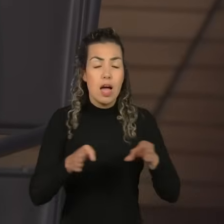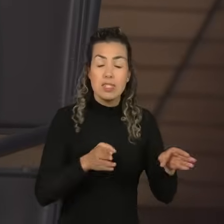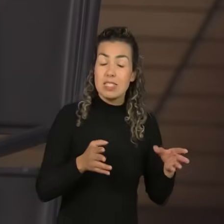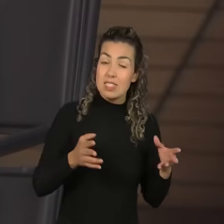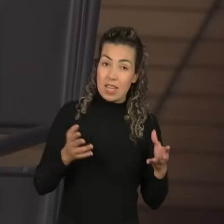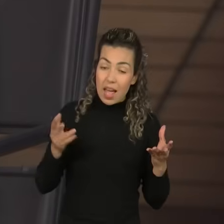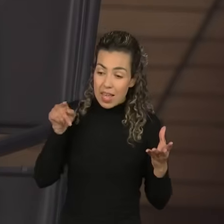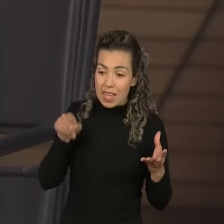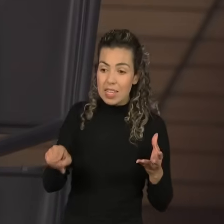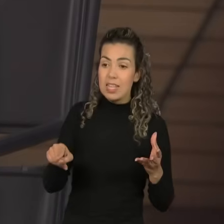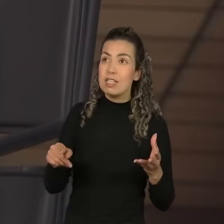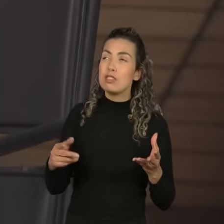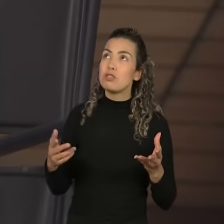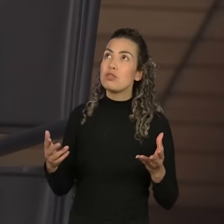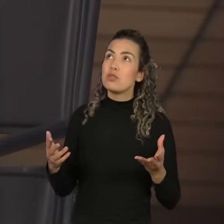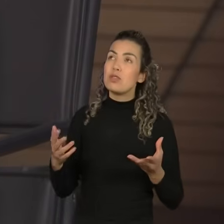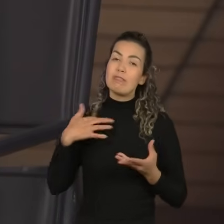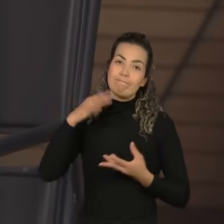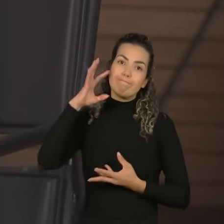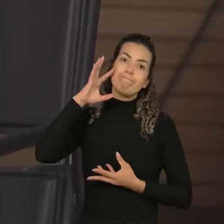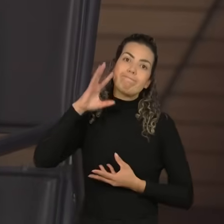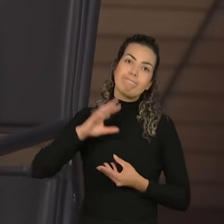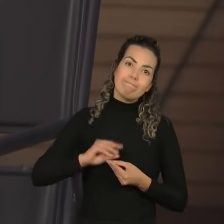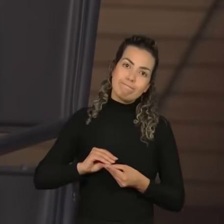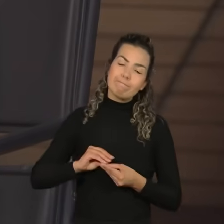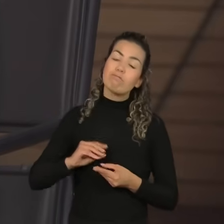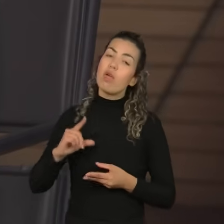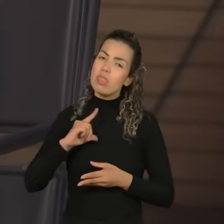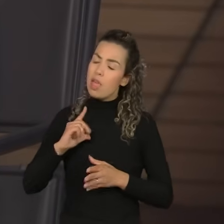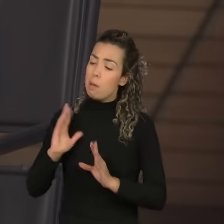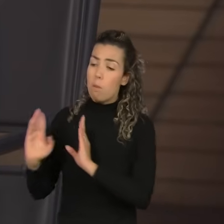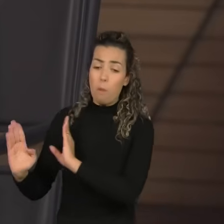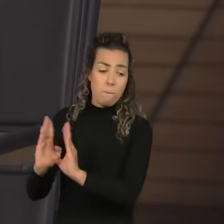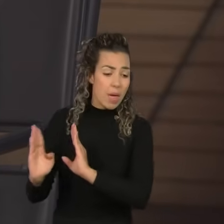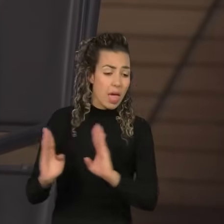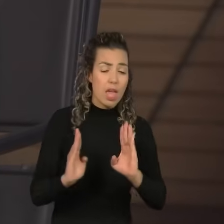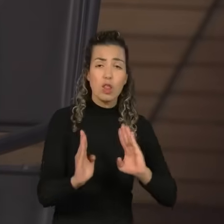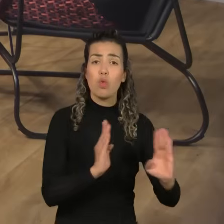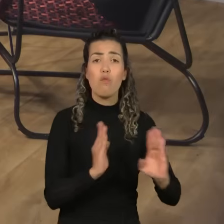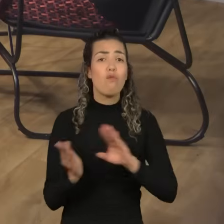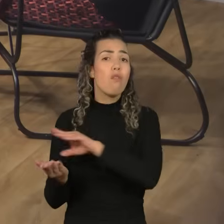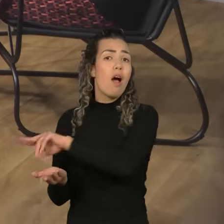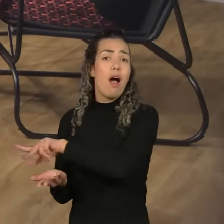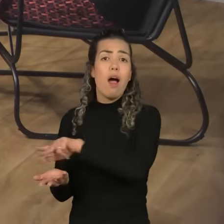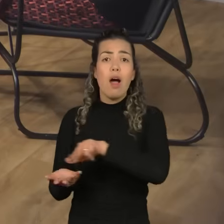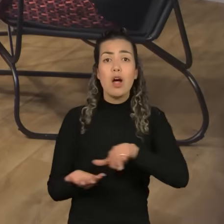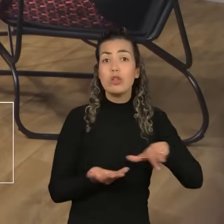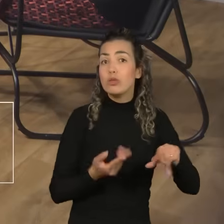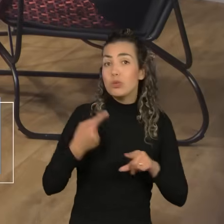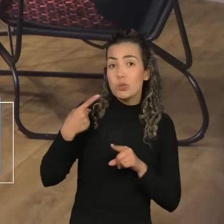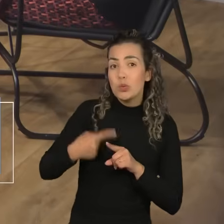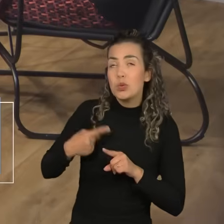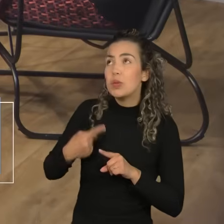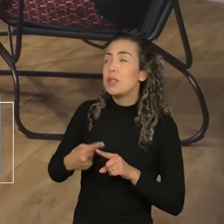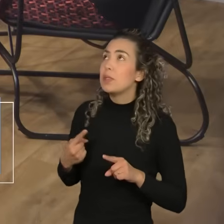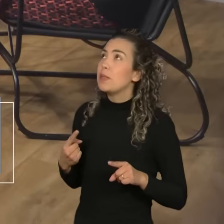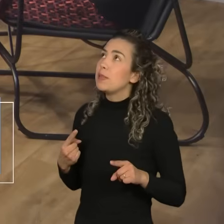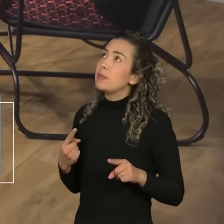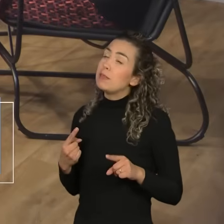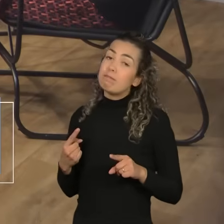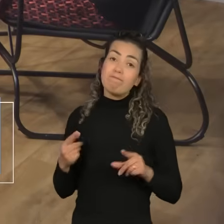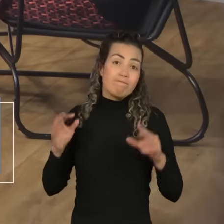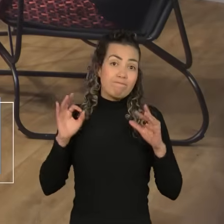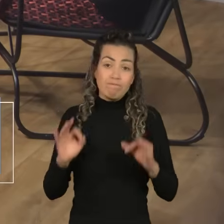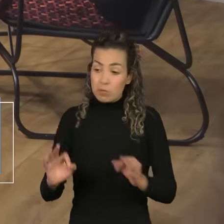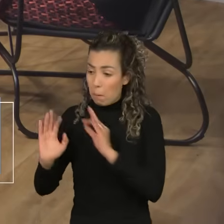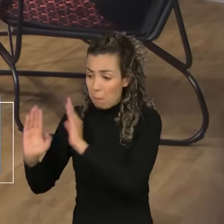um pouco esses diversos momentos, não é? Porque, na verdade, eles são um